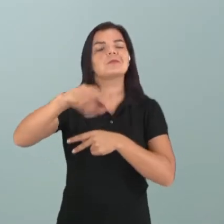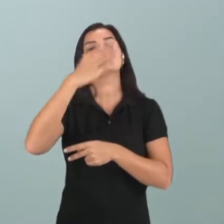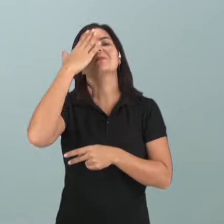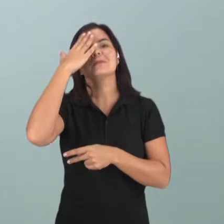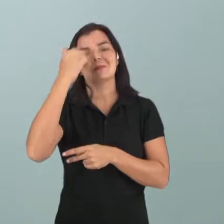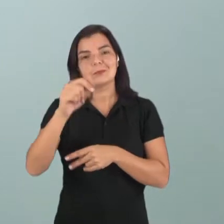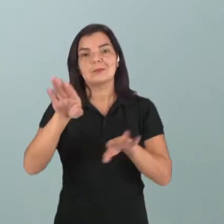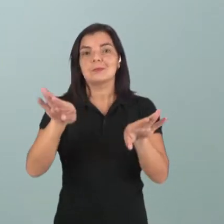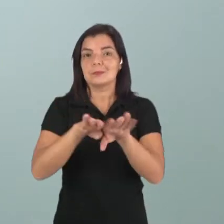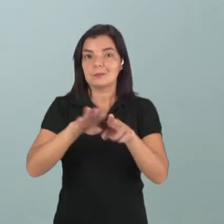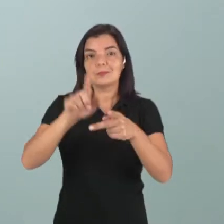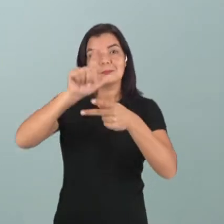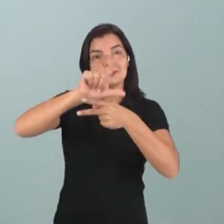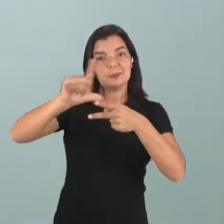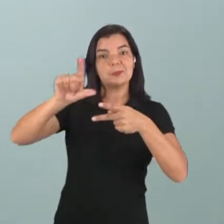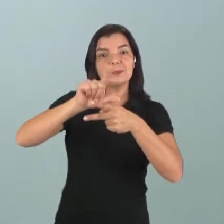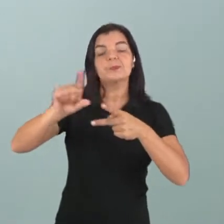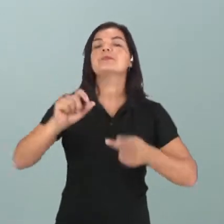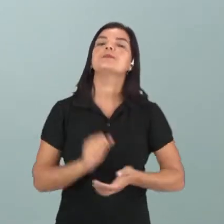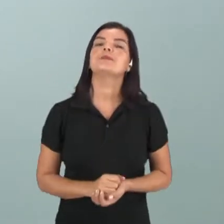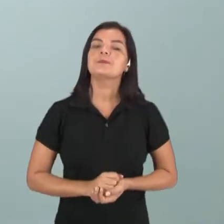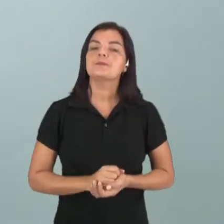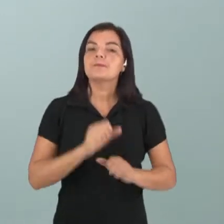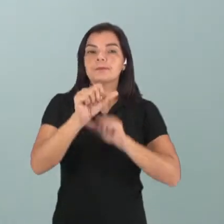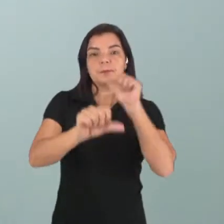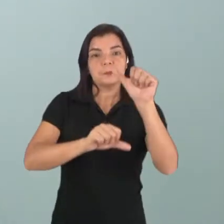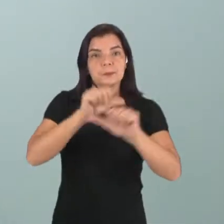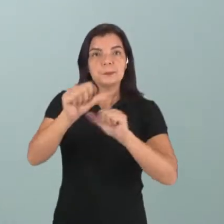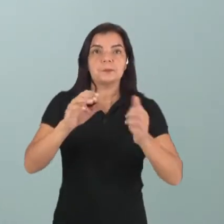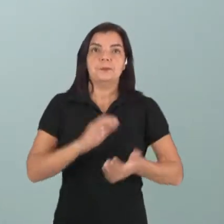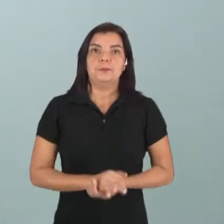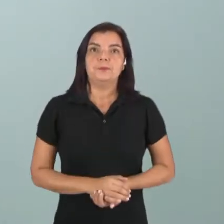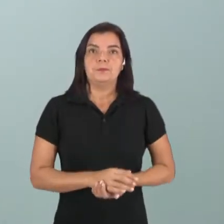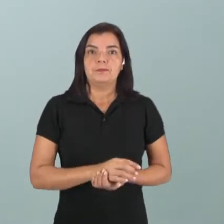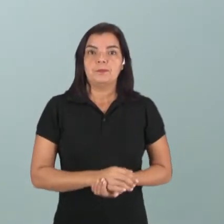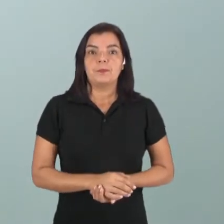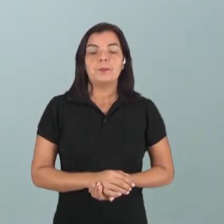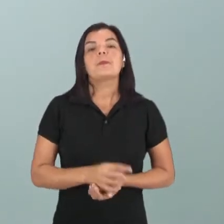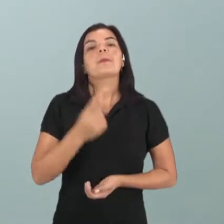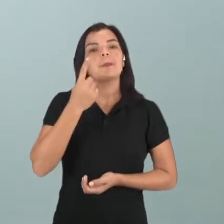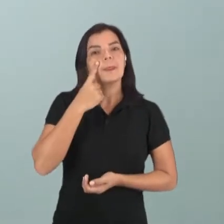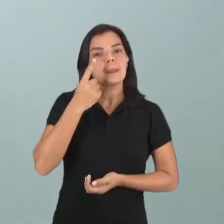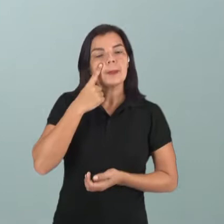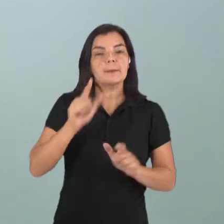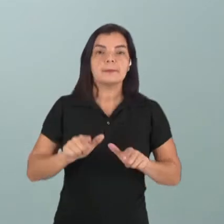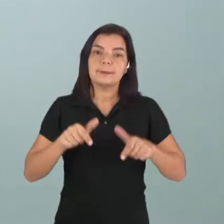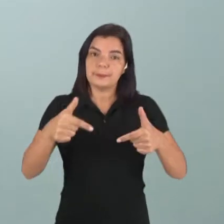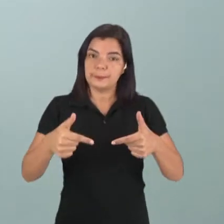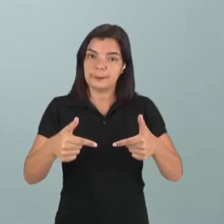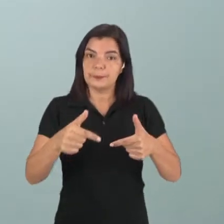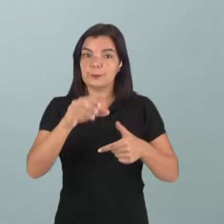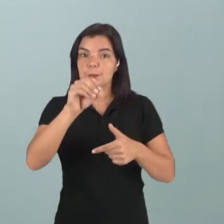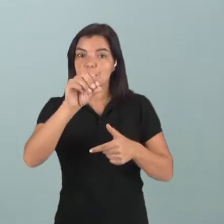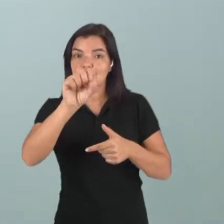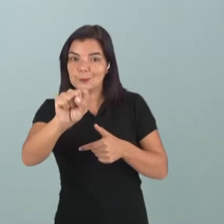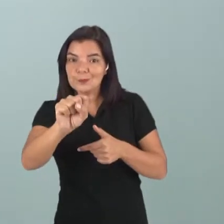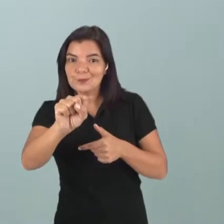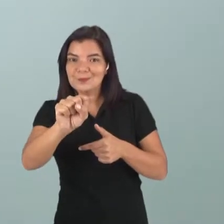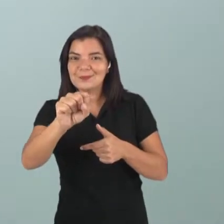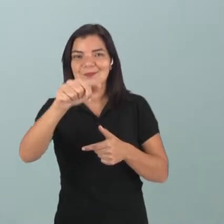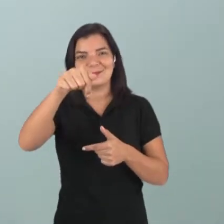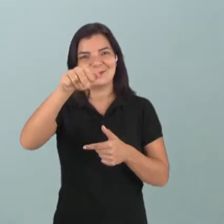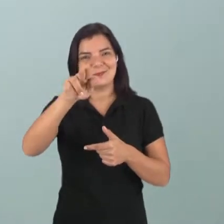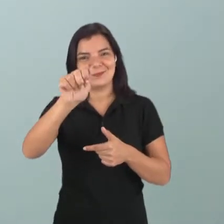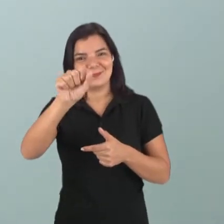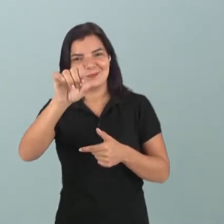sabem, é o plural. Então, para fazer a troca, fica assim, ó. Viu lutadores, os quais. Por quê?